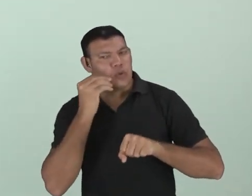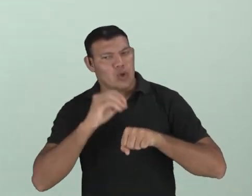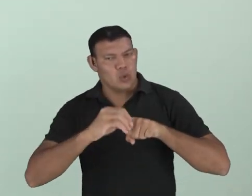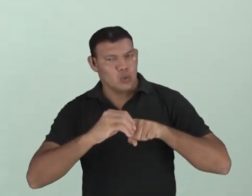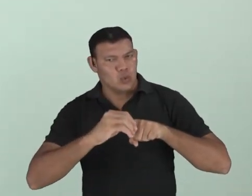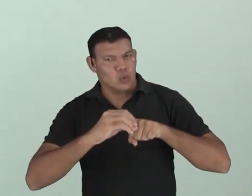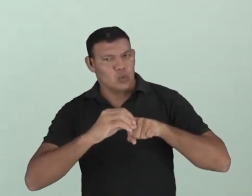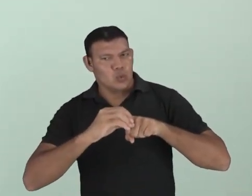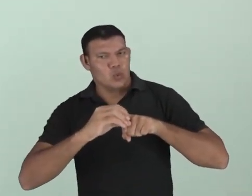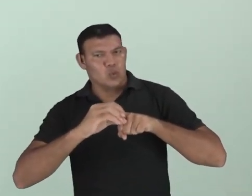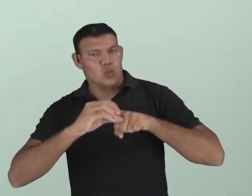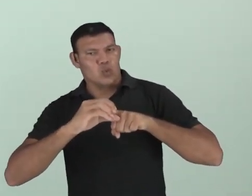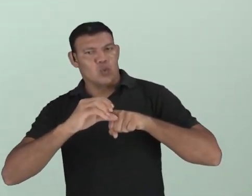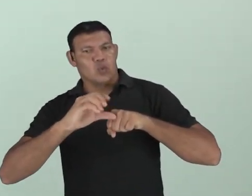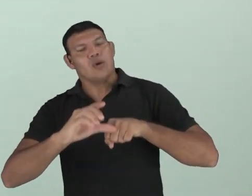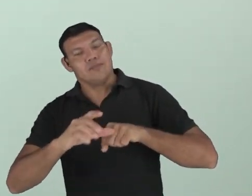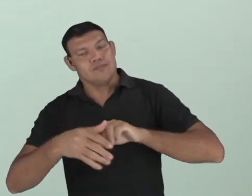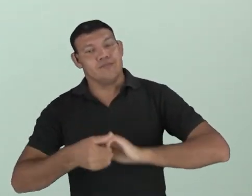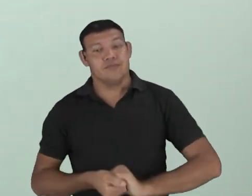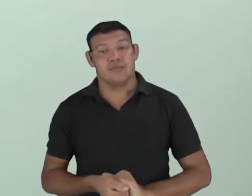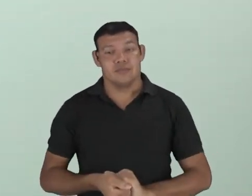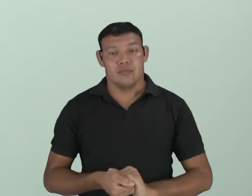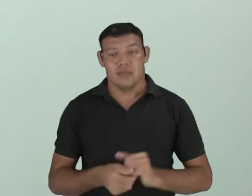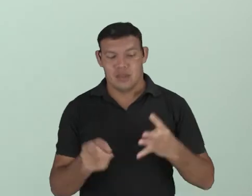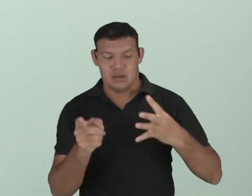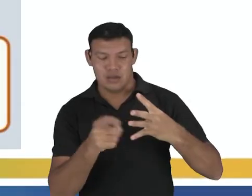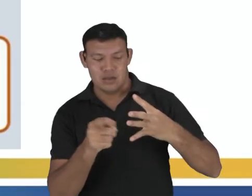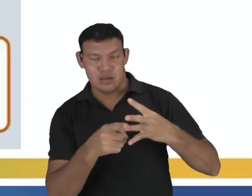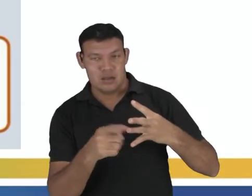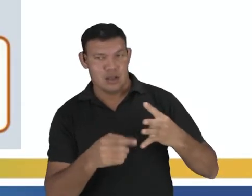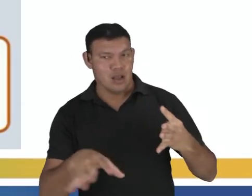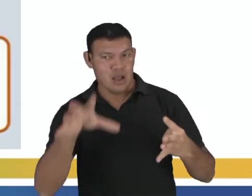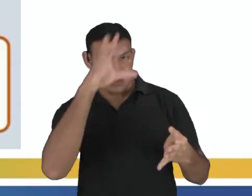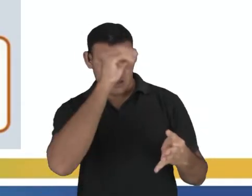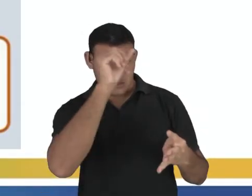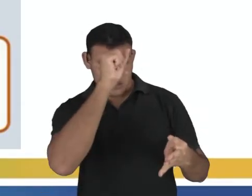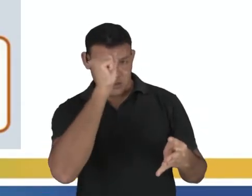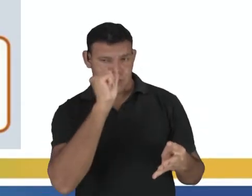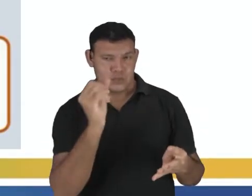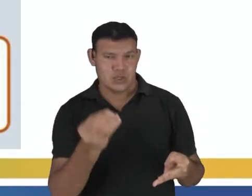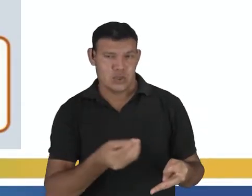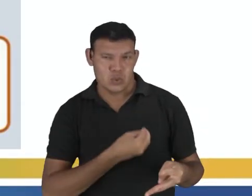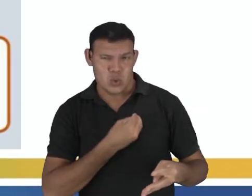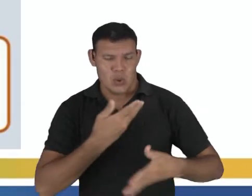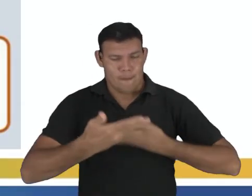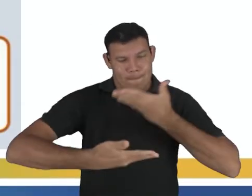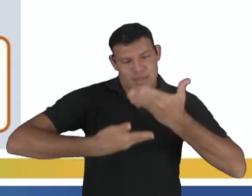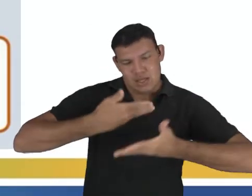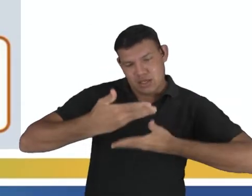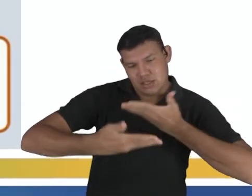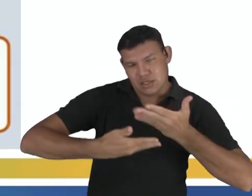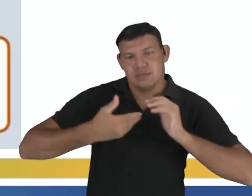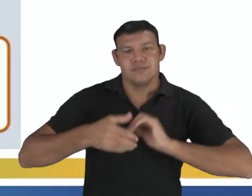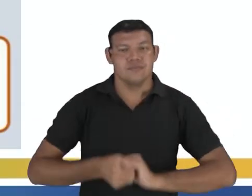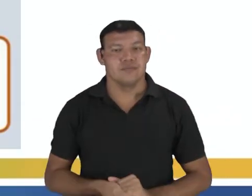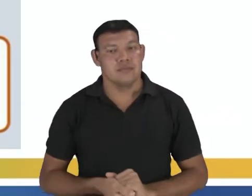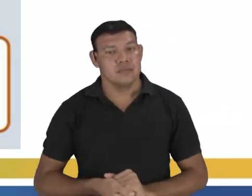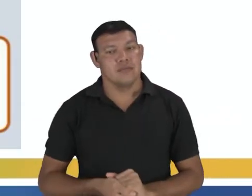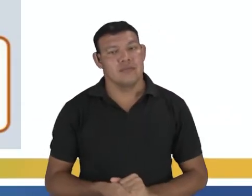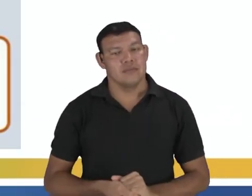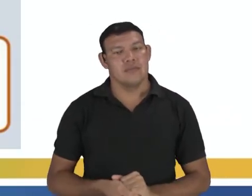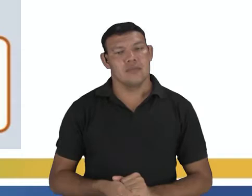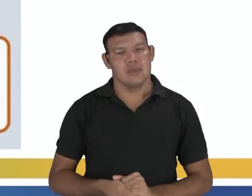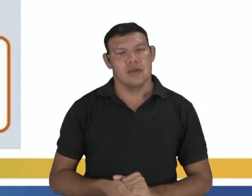capacidade de aprender. Esse aprender a conviver tem um âmbito maior e é inclusive você pode